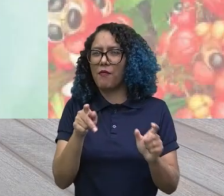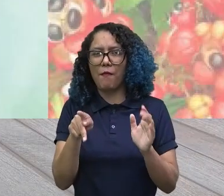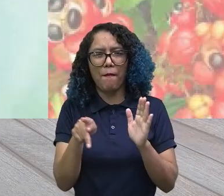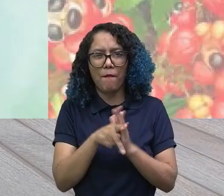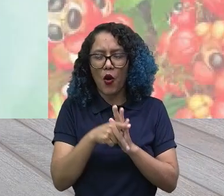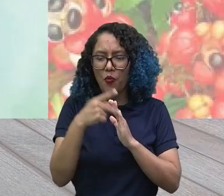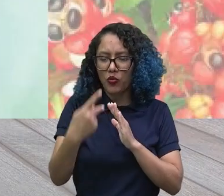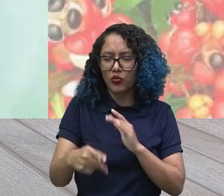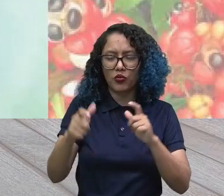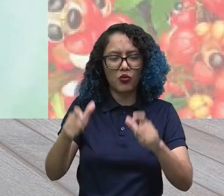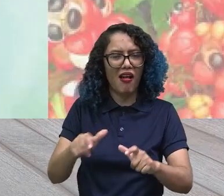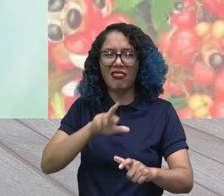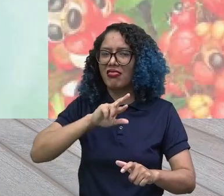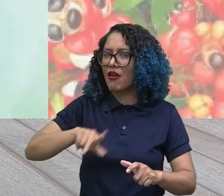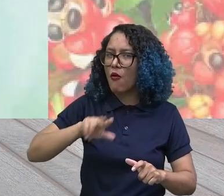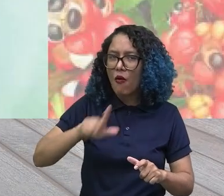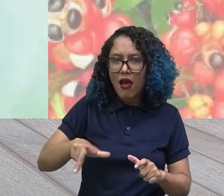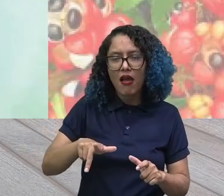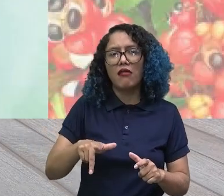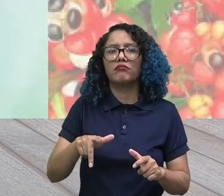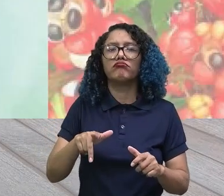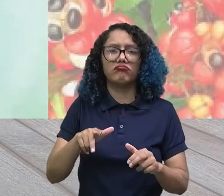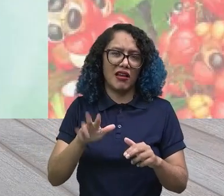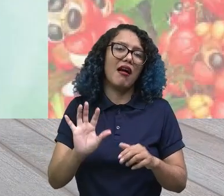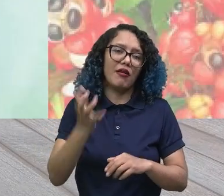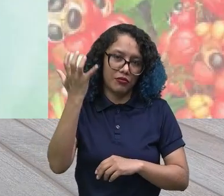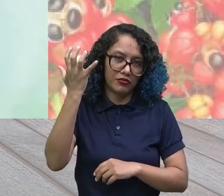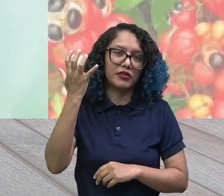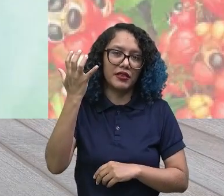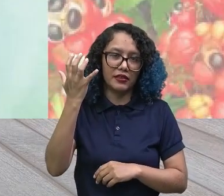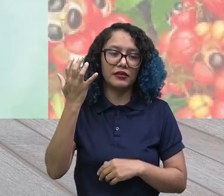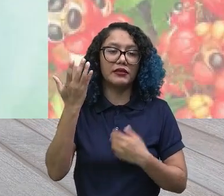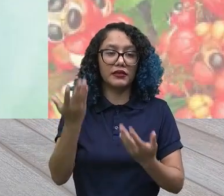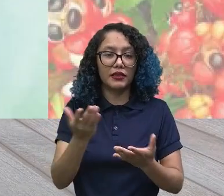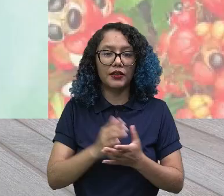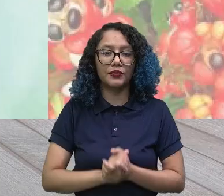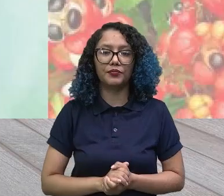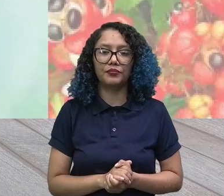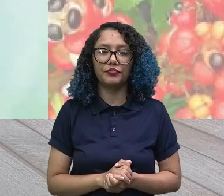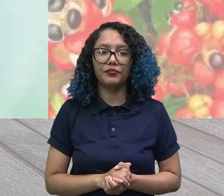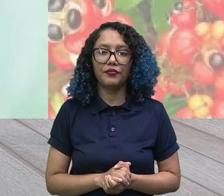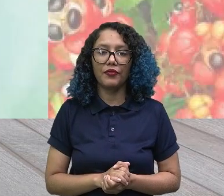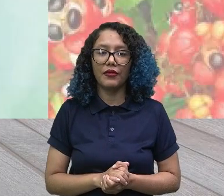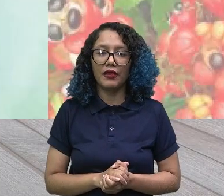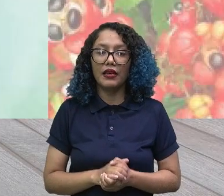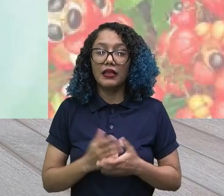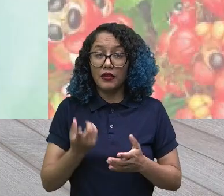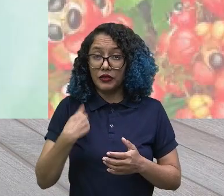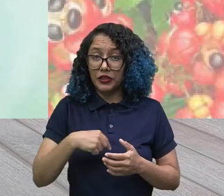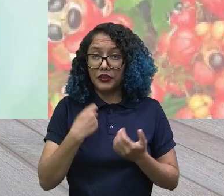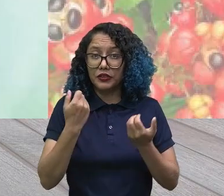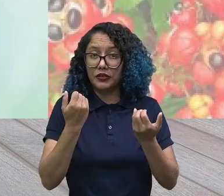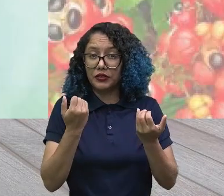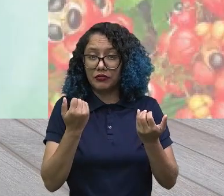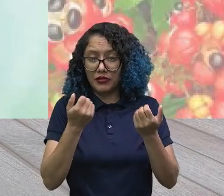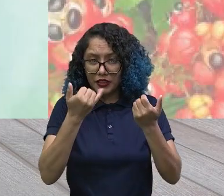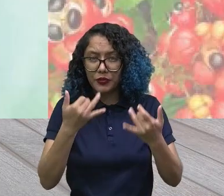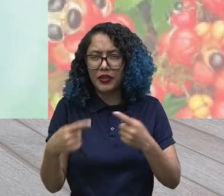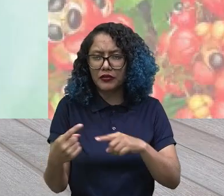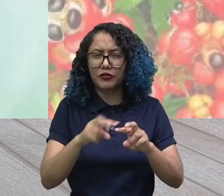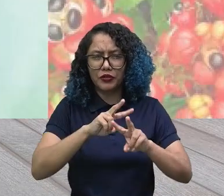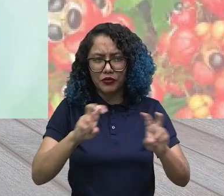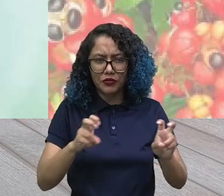não é para ela estar ali, porque ela está... Então, a gente fala da particularidade da identidade, mas quando isso fica muito